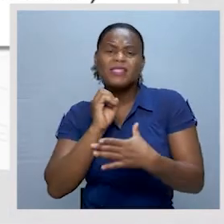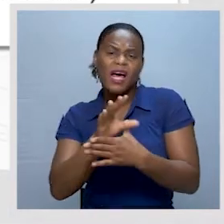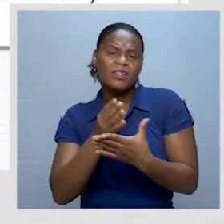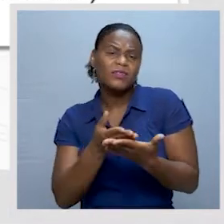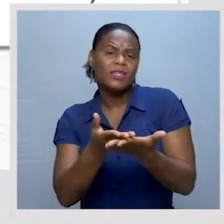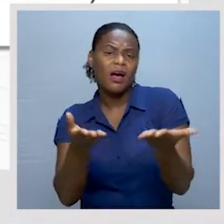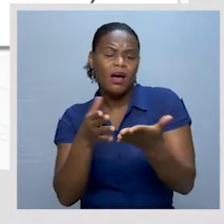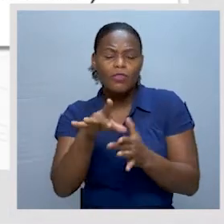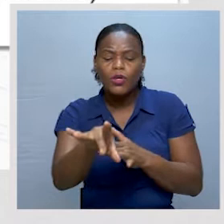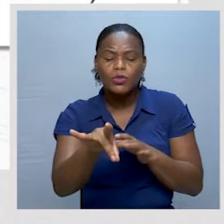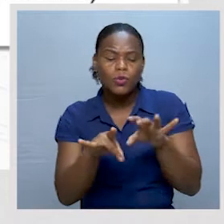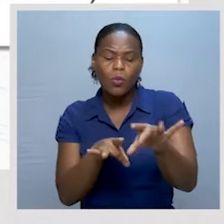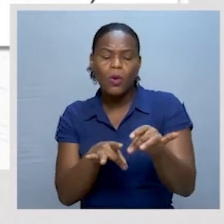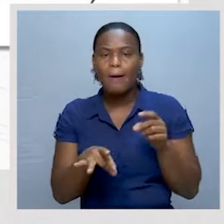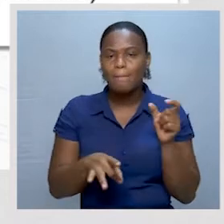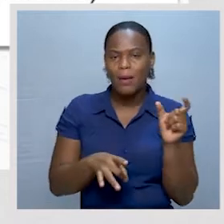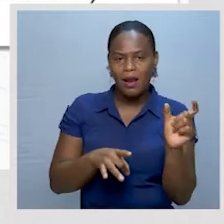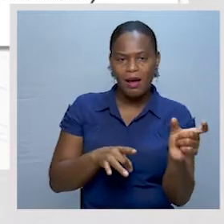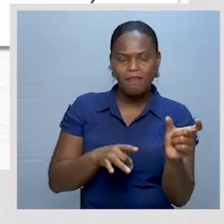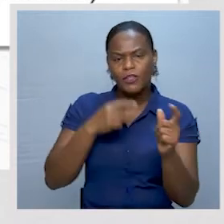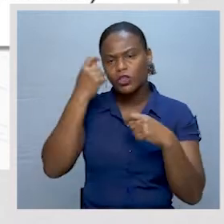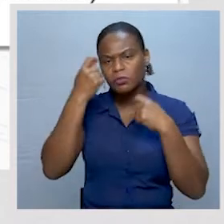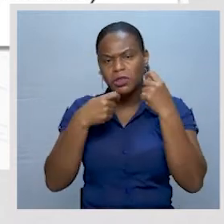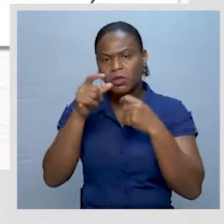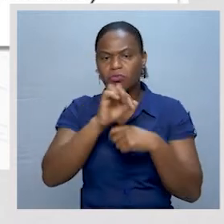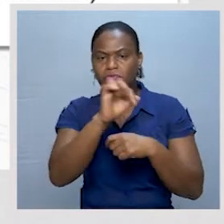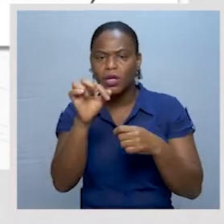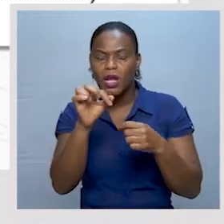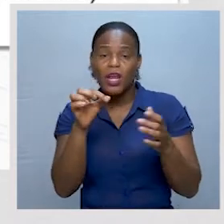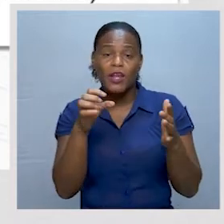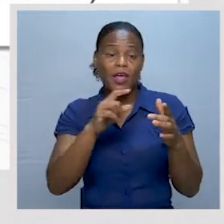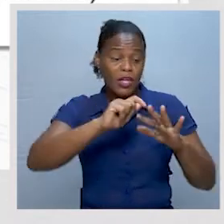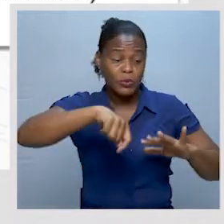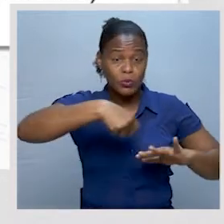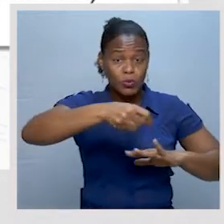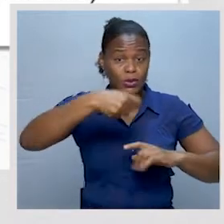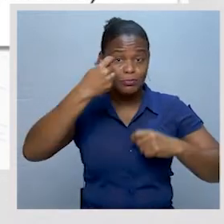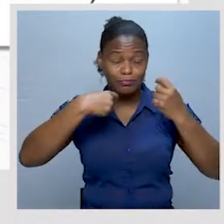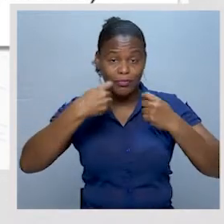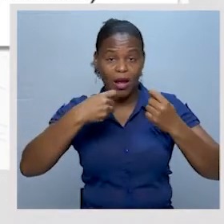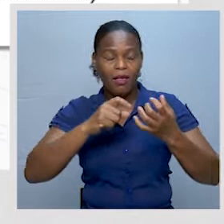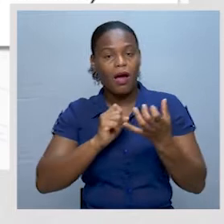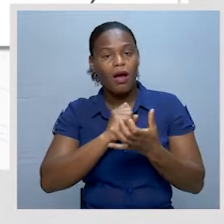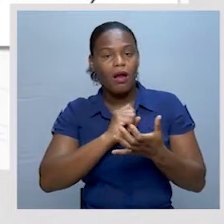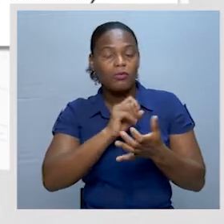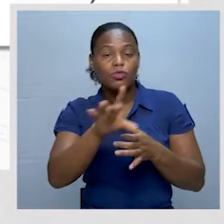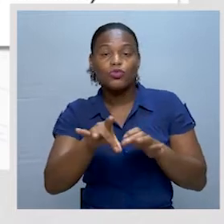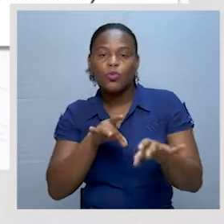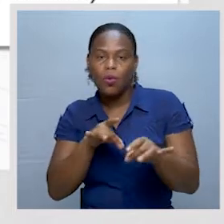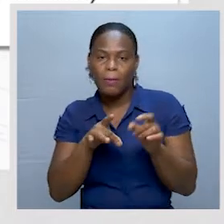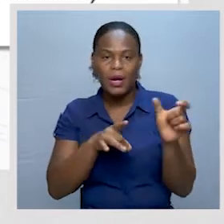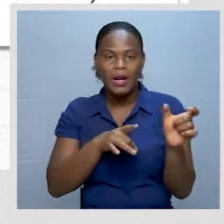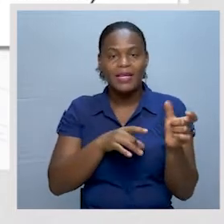transmitida por meio da escolha das palavras, das expressões e das figuras da linguagem. Por exemplo, aqui o principal